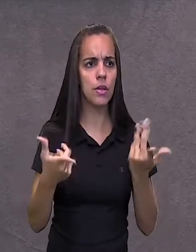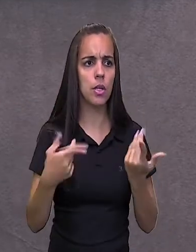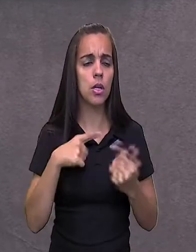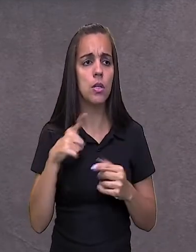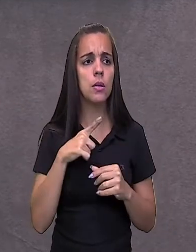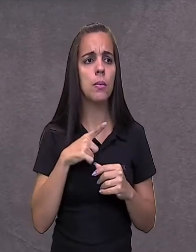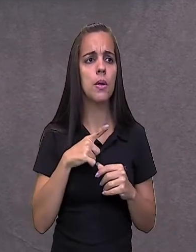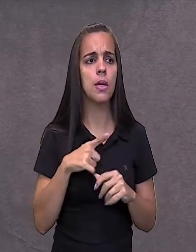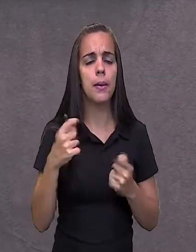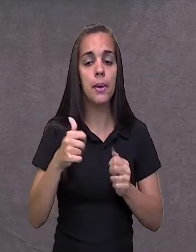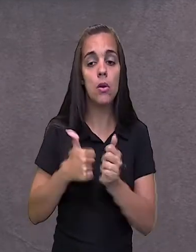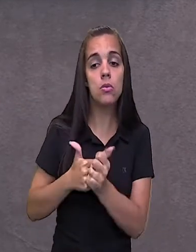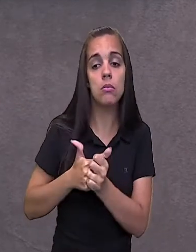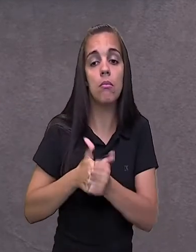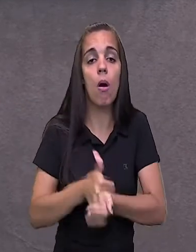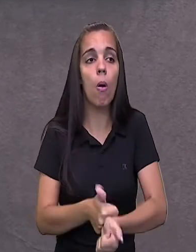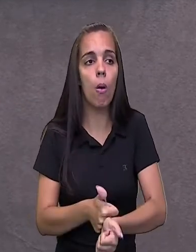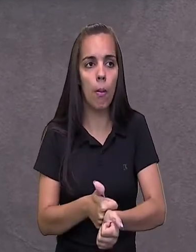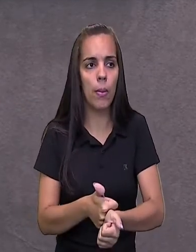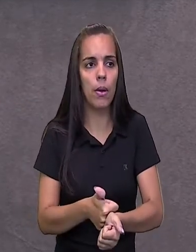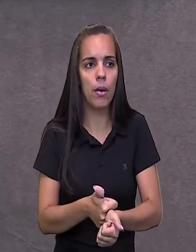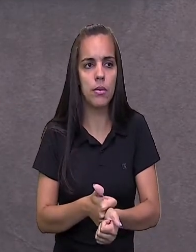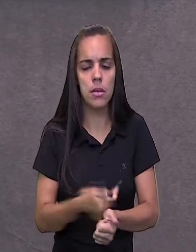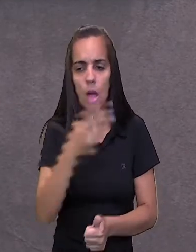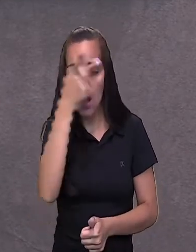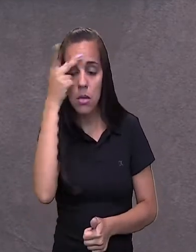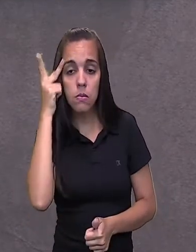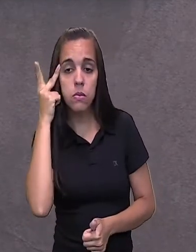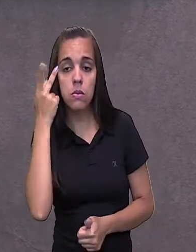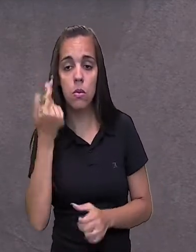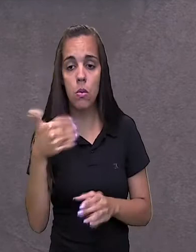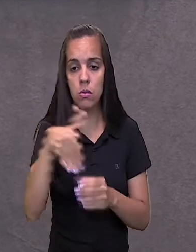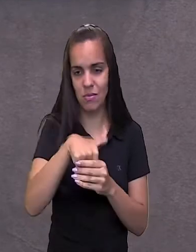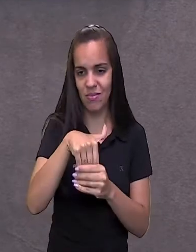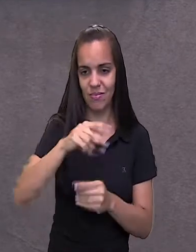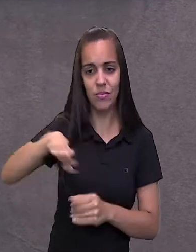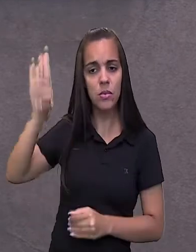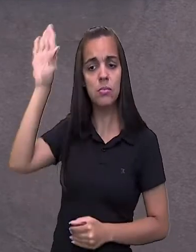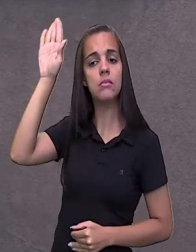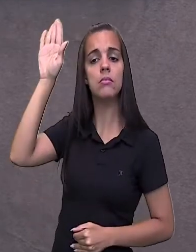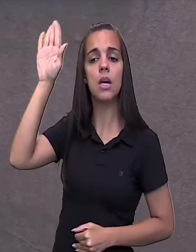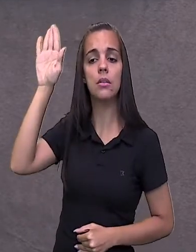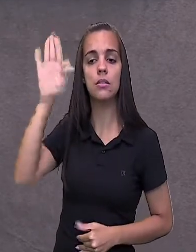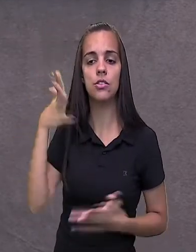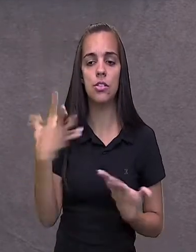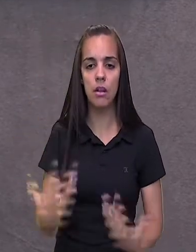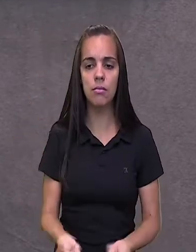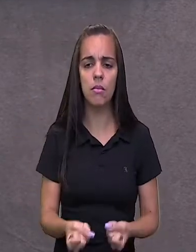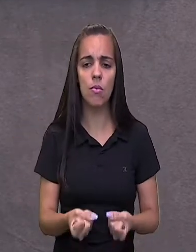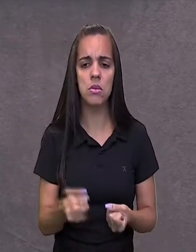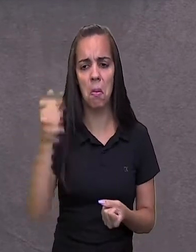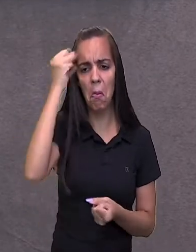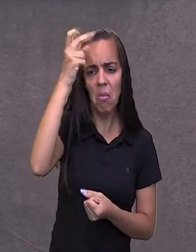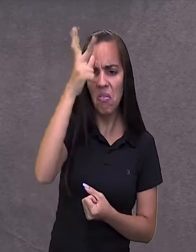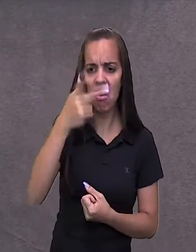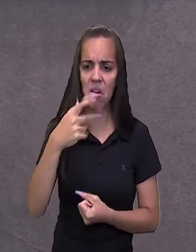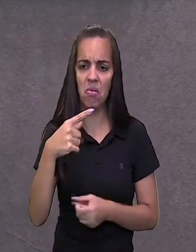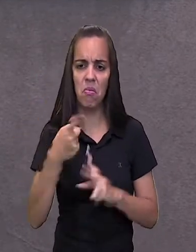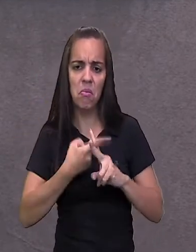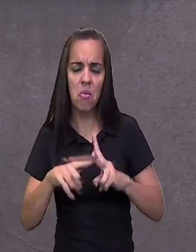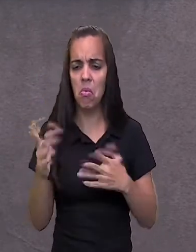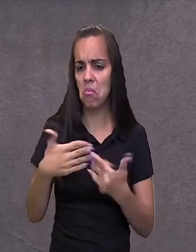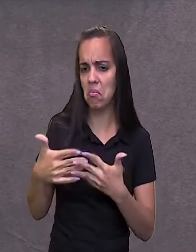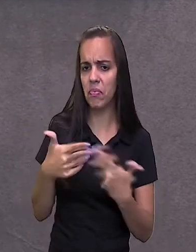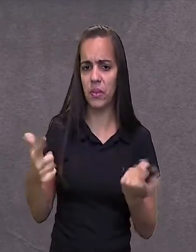porque nós podemos acompanhar o que os candidatos estão pensando, quais são as suas propostas. Então,